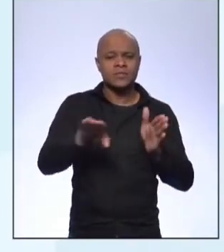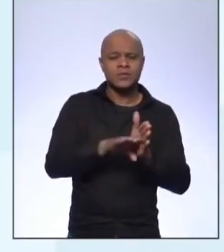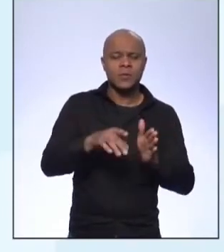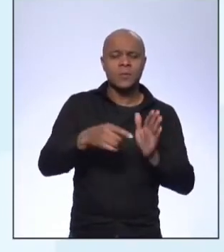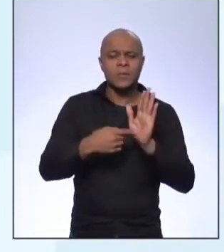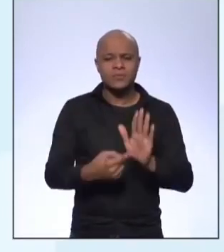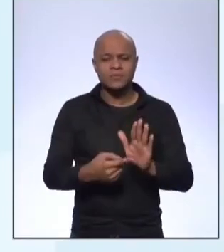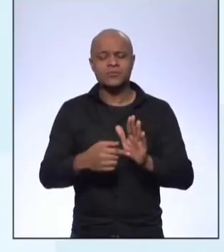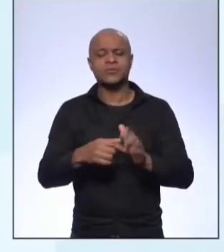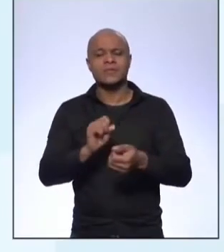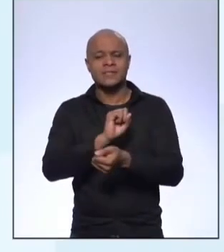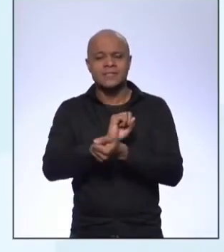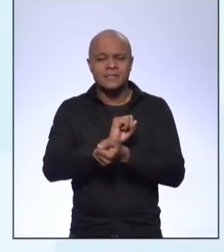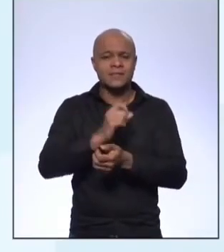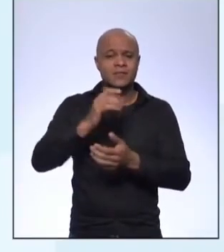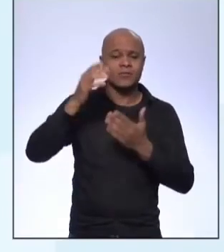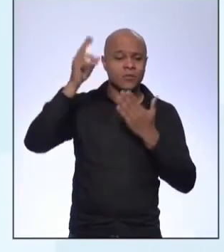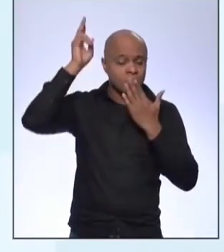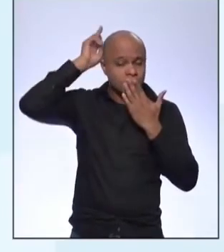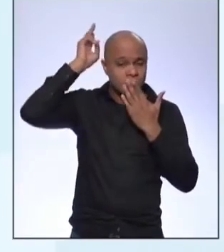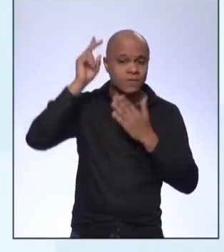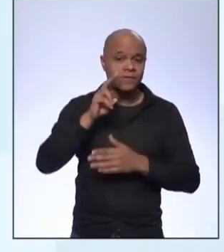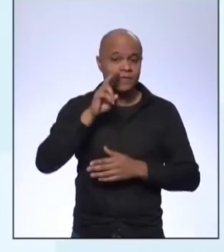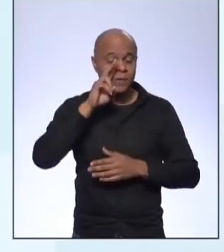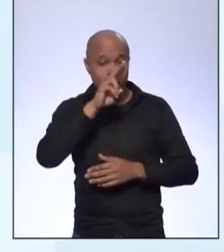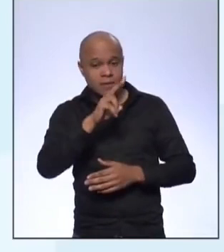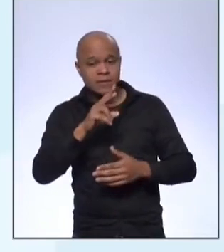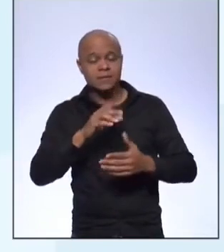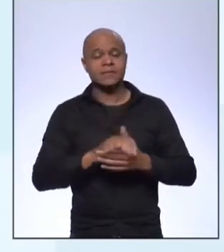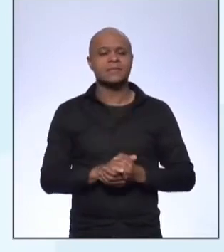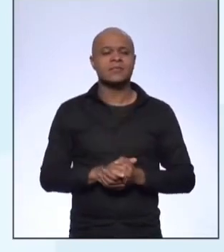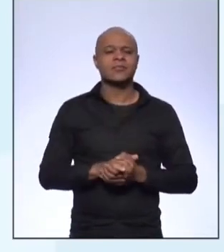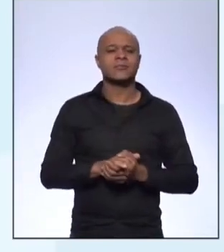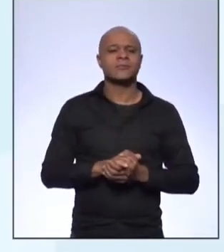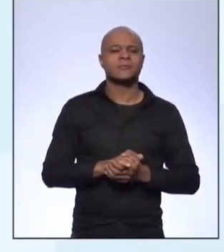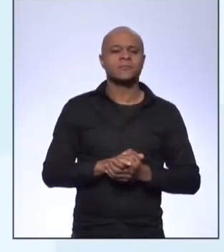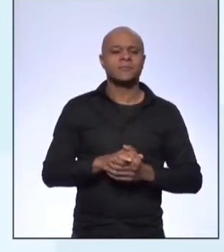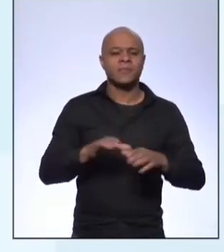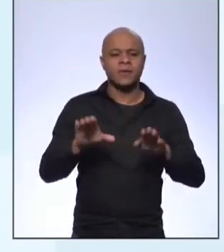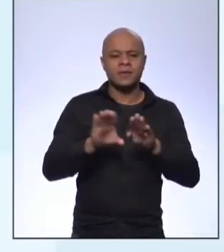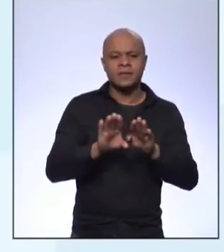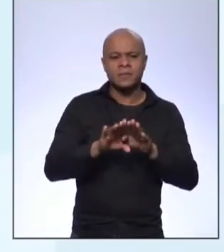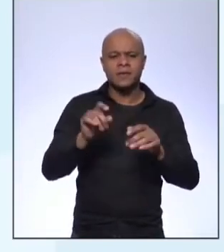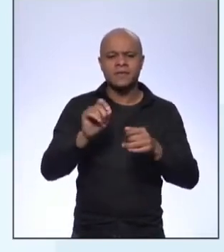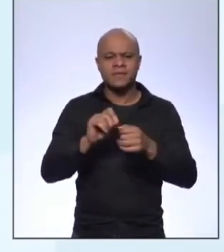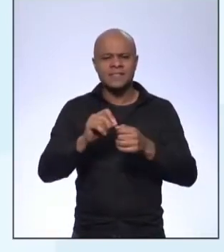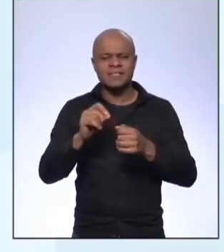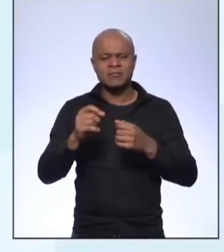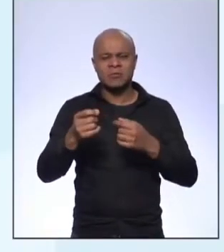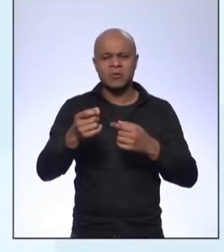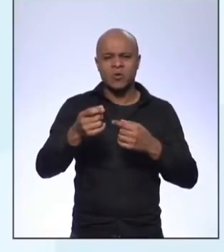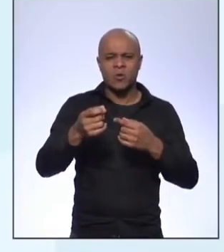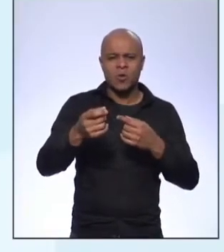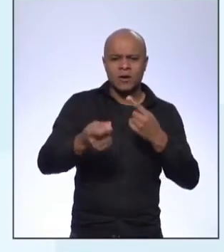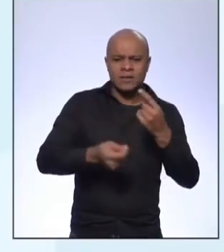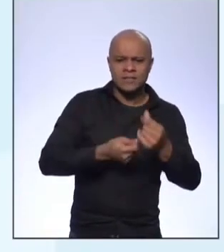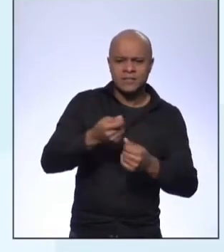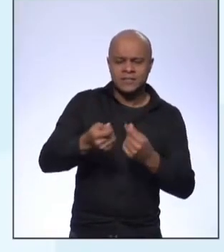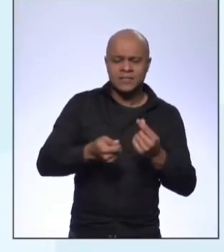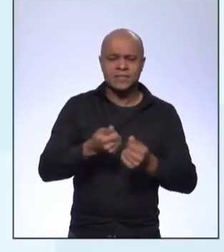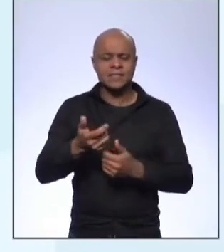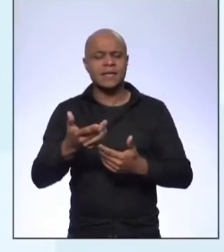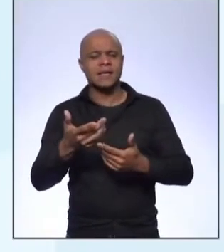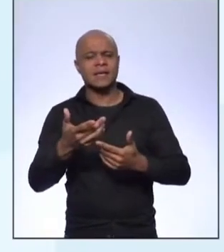exploração do indígena, violência, expoliação, ou seja, usurpação das riquezas do México,